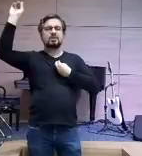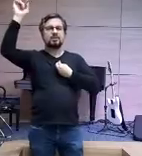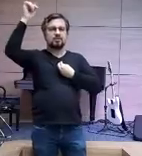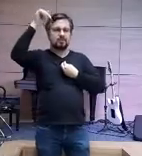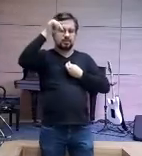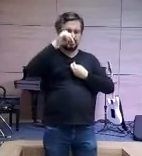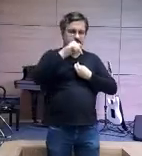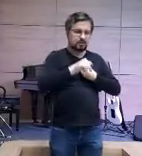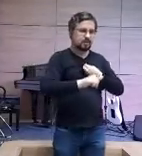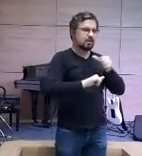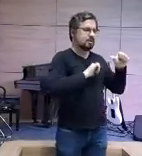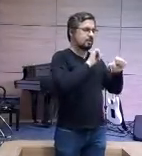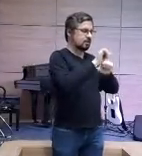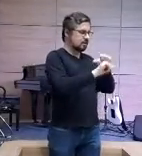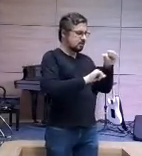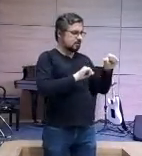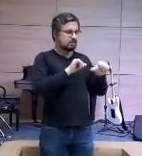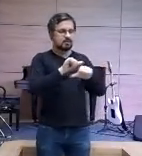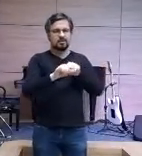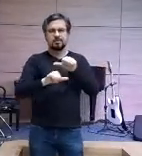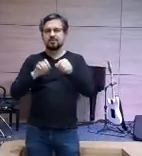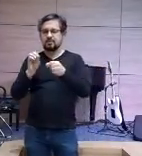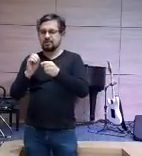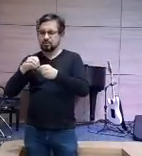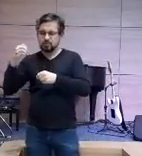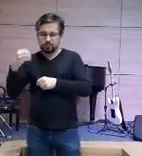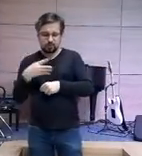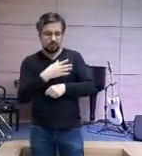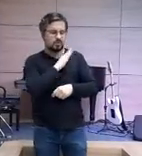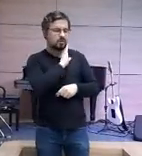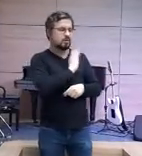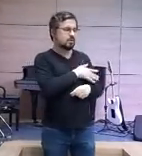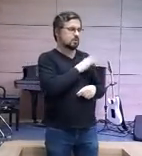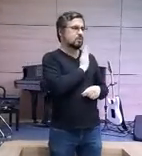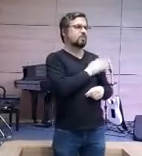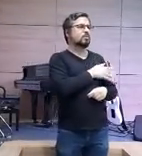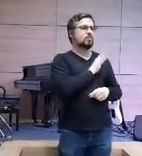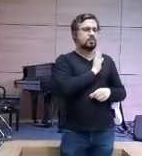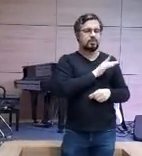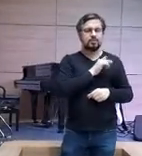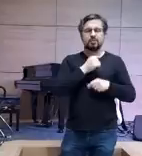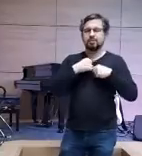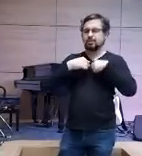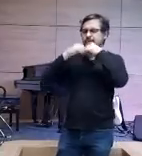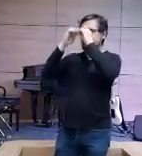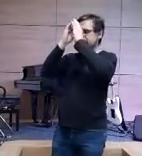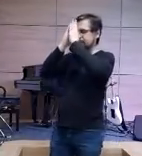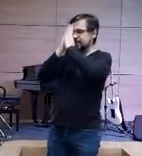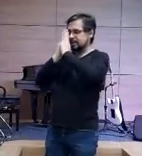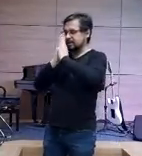restaurando os corações te adorarei